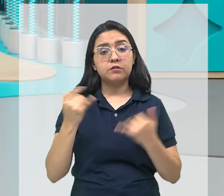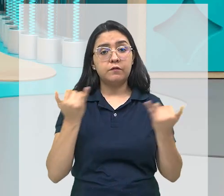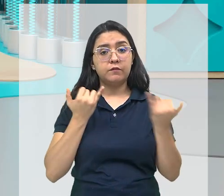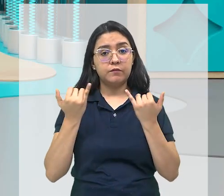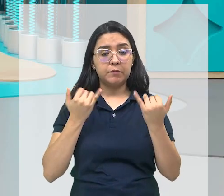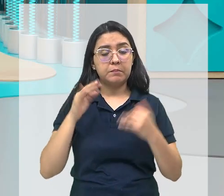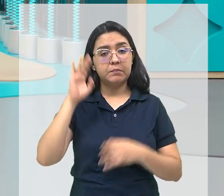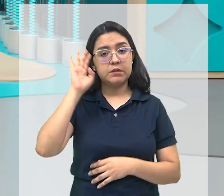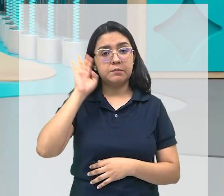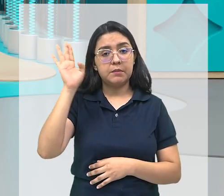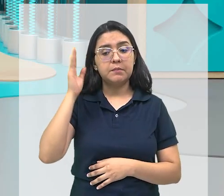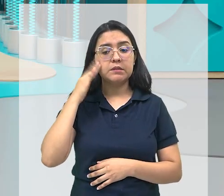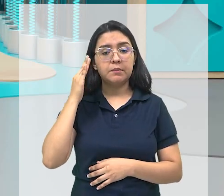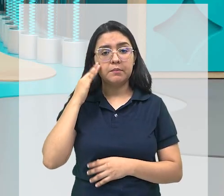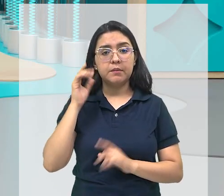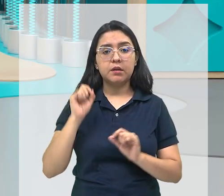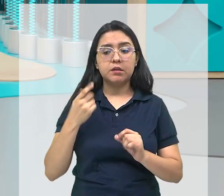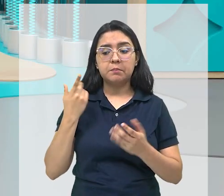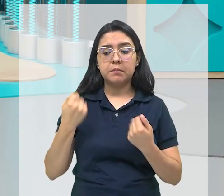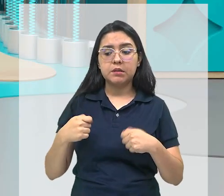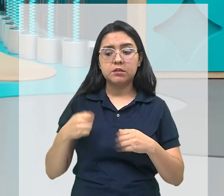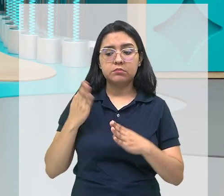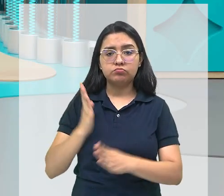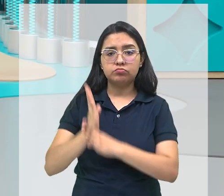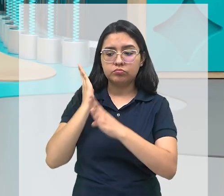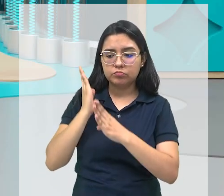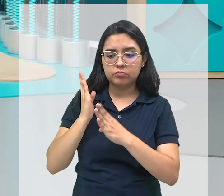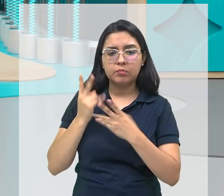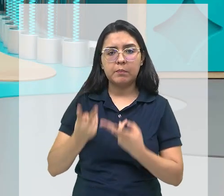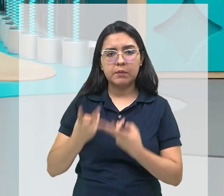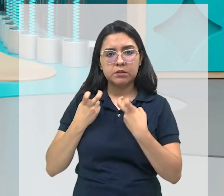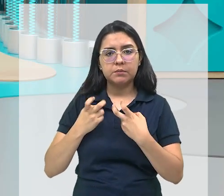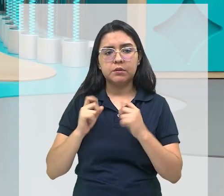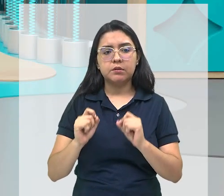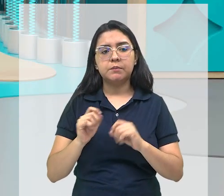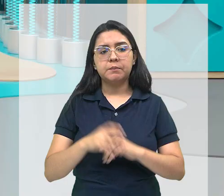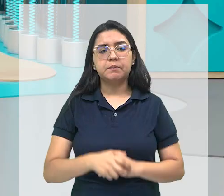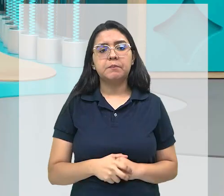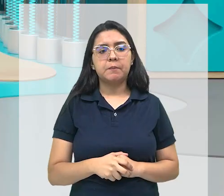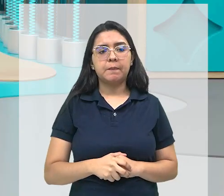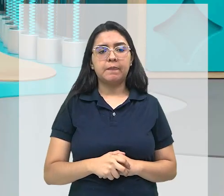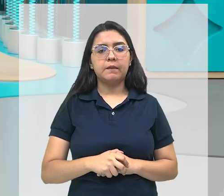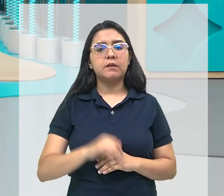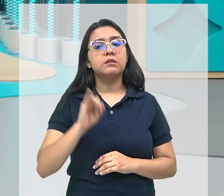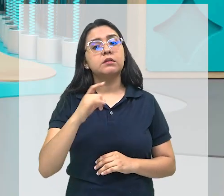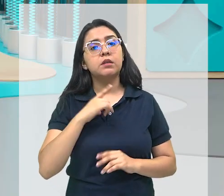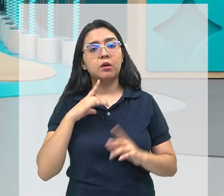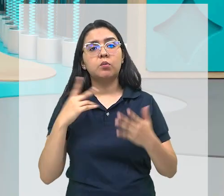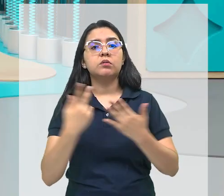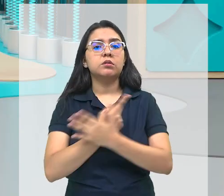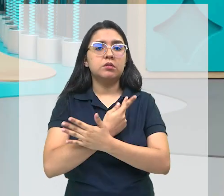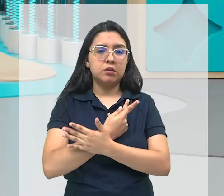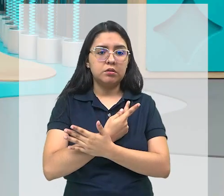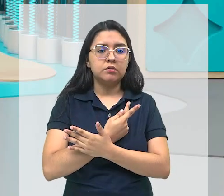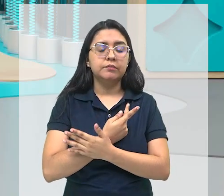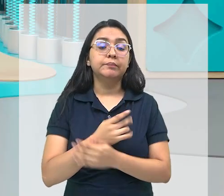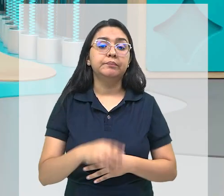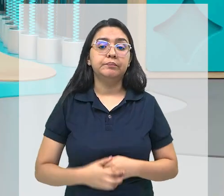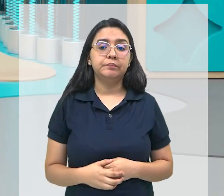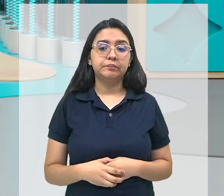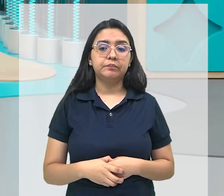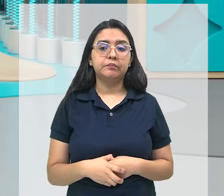informações principais que têm que ser logo obtidas quando se há algum acidente dessa